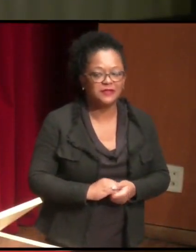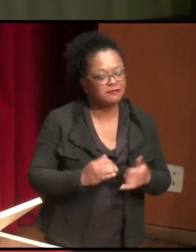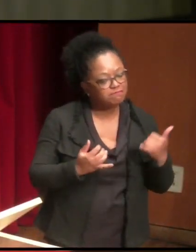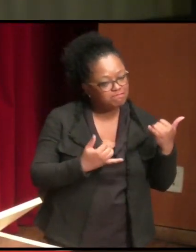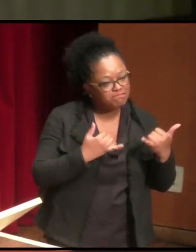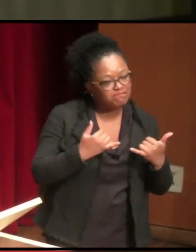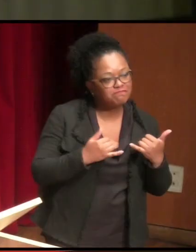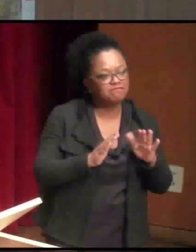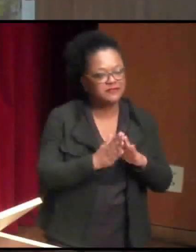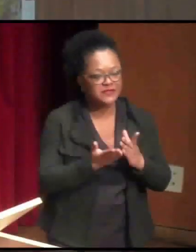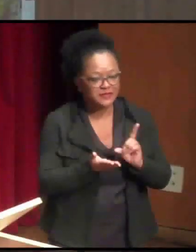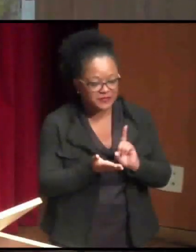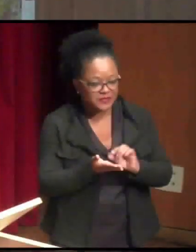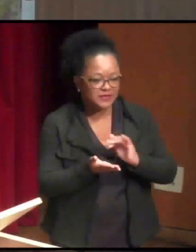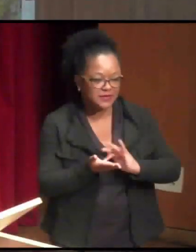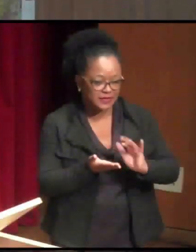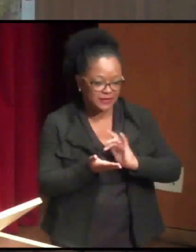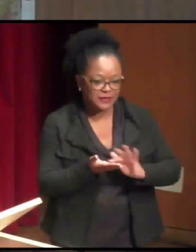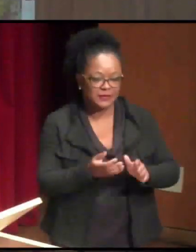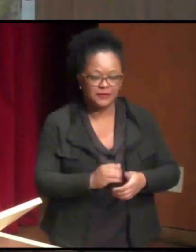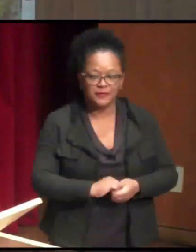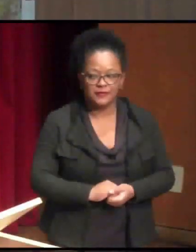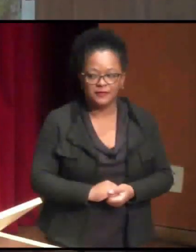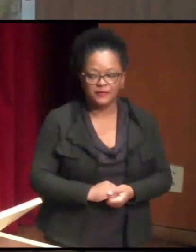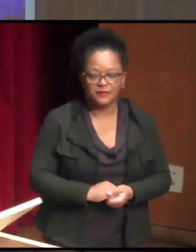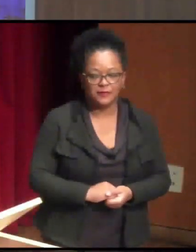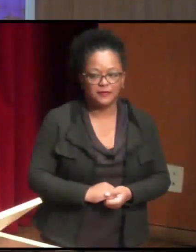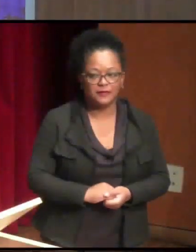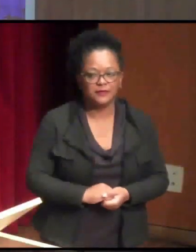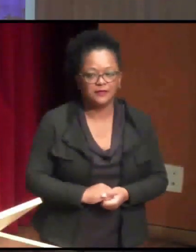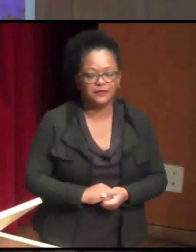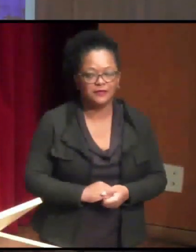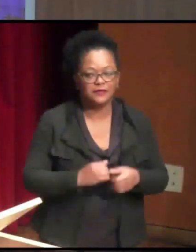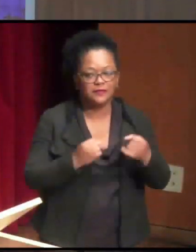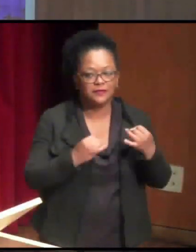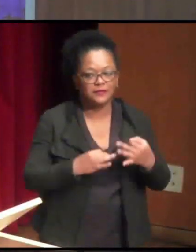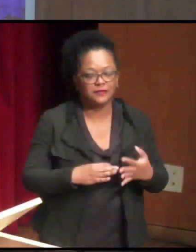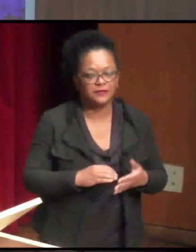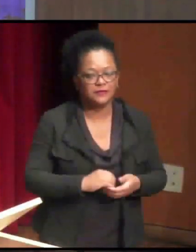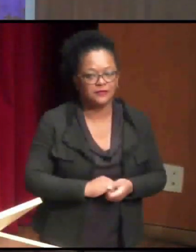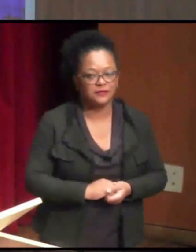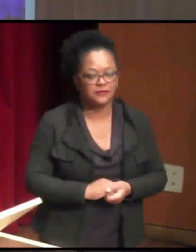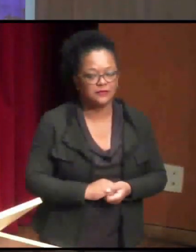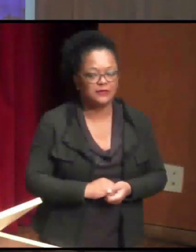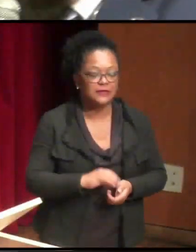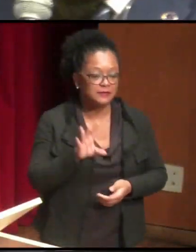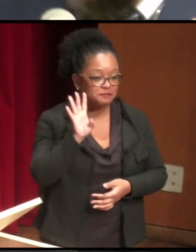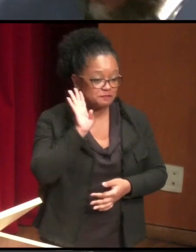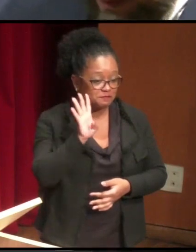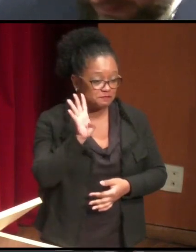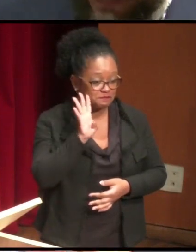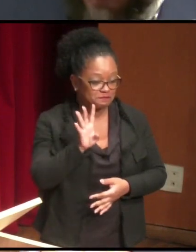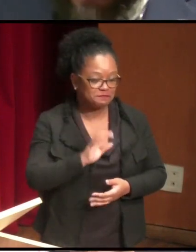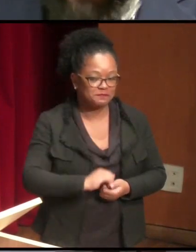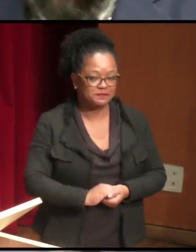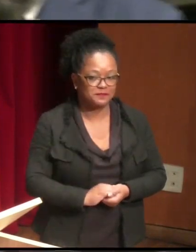esse? Em Braille. Ah, não, perdão. Fala aí, Adriana, sobre esse aqui, ó. Esse é muito legal.